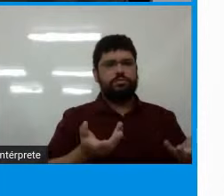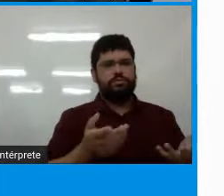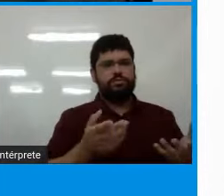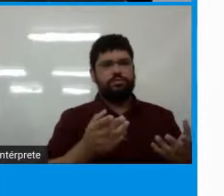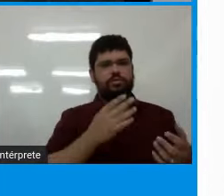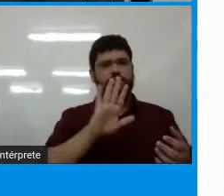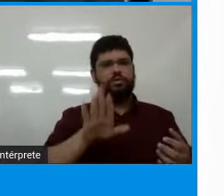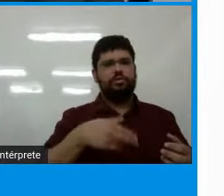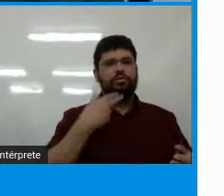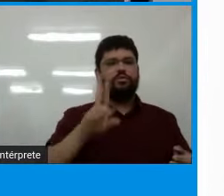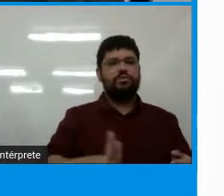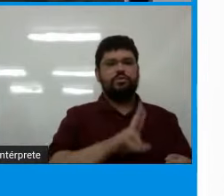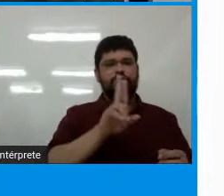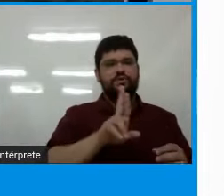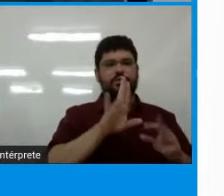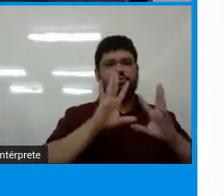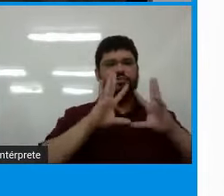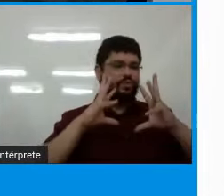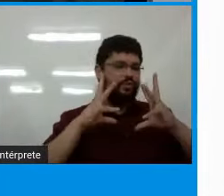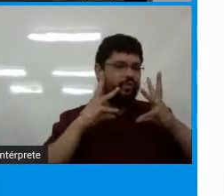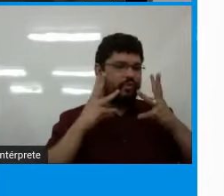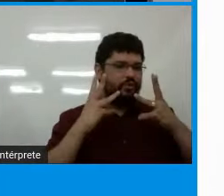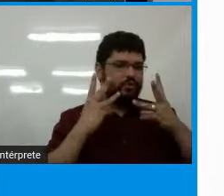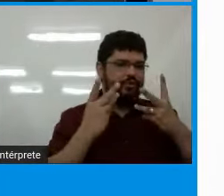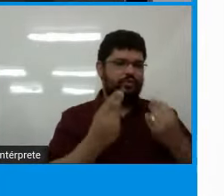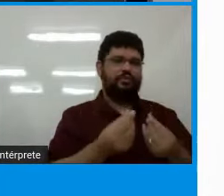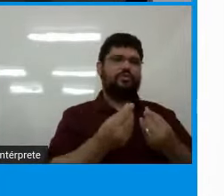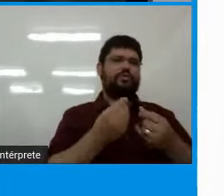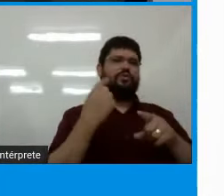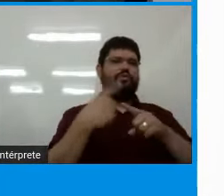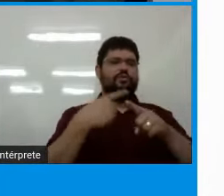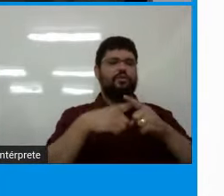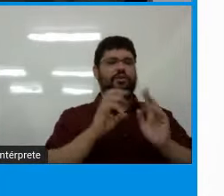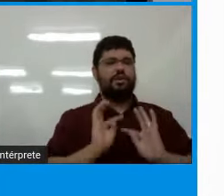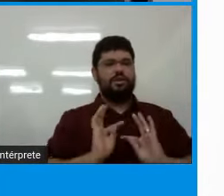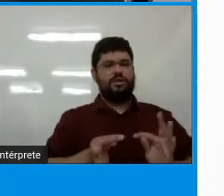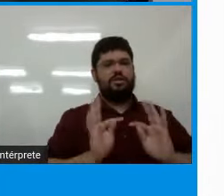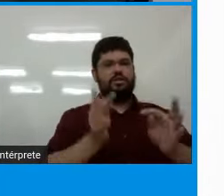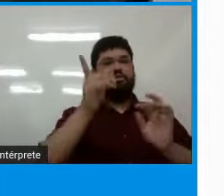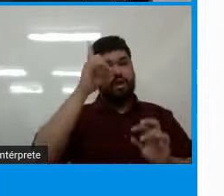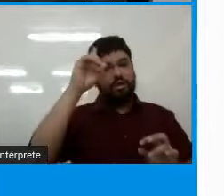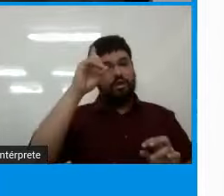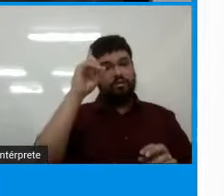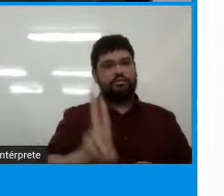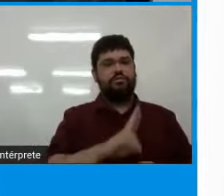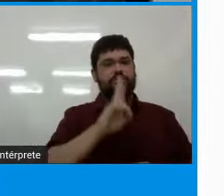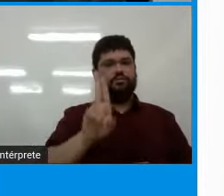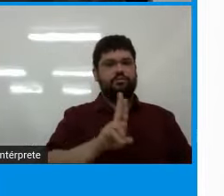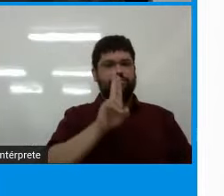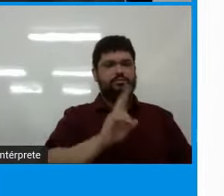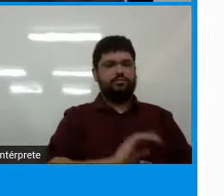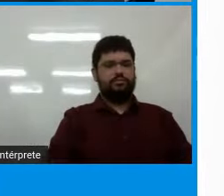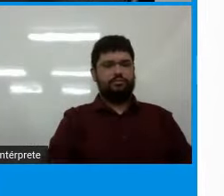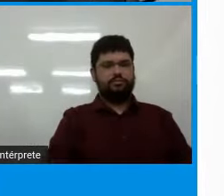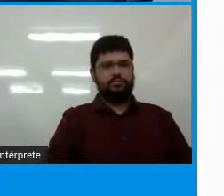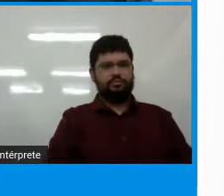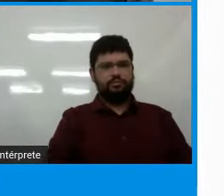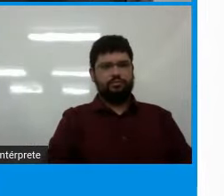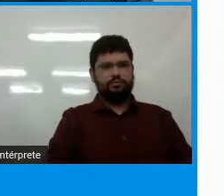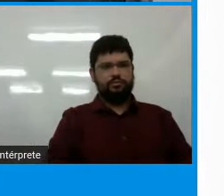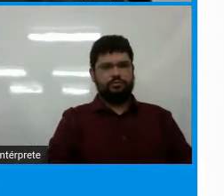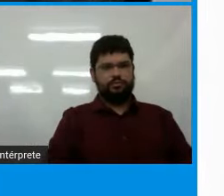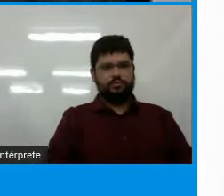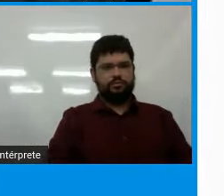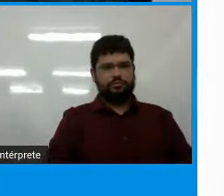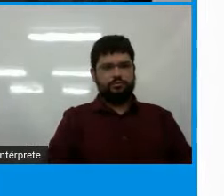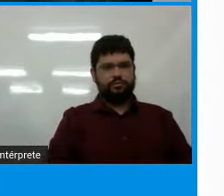didático. Então, tudo isso só é possível graças à tecnologia no nosso dia a dia. Mas, ela, apesar de ser uma